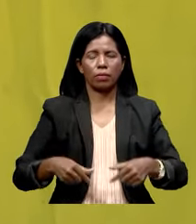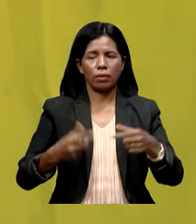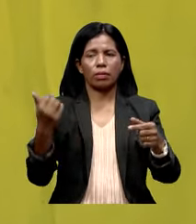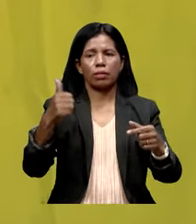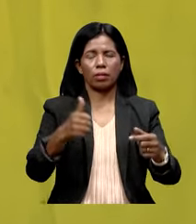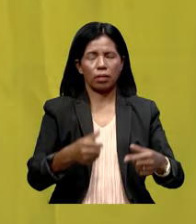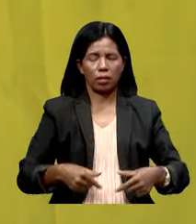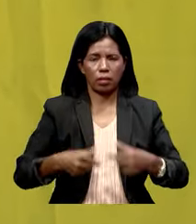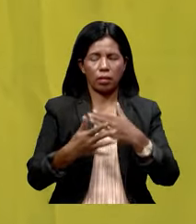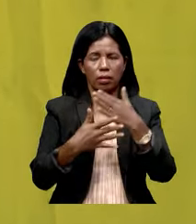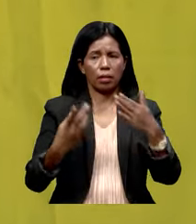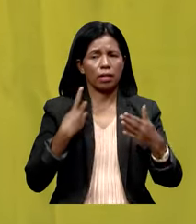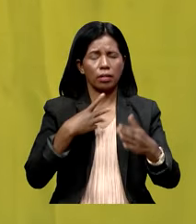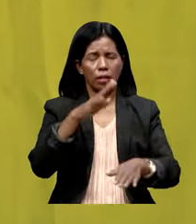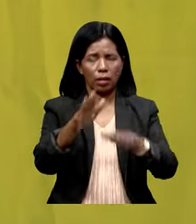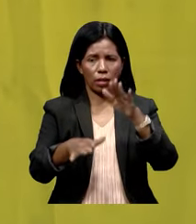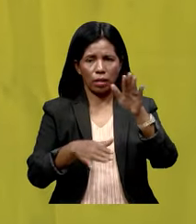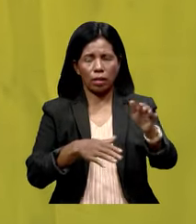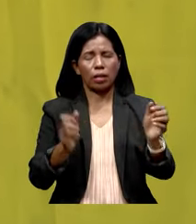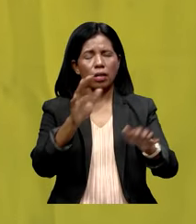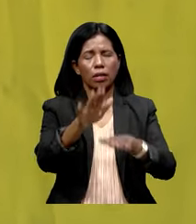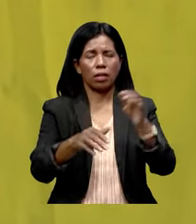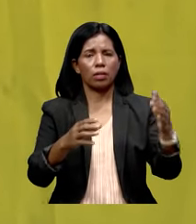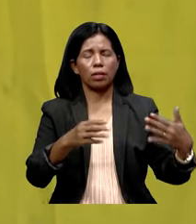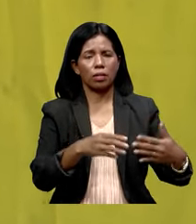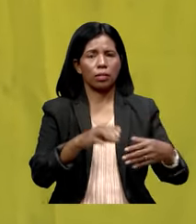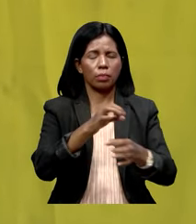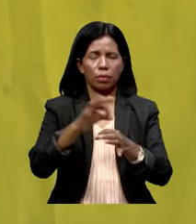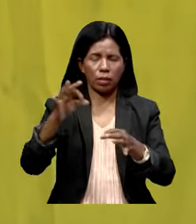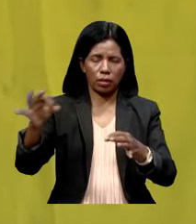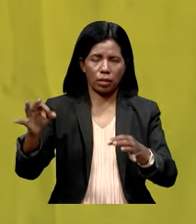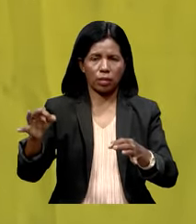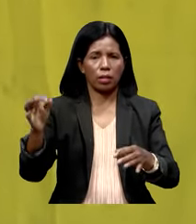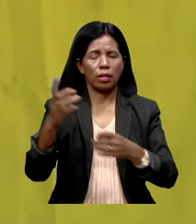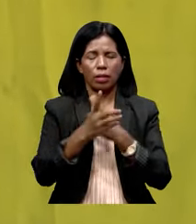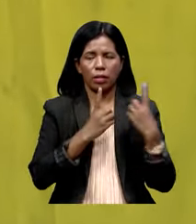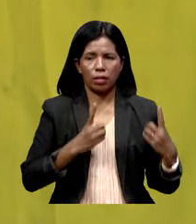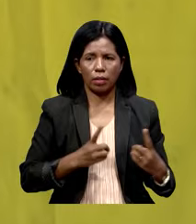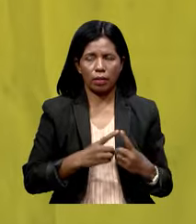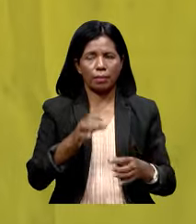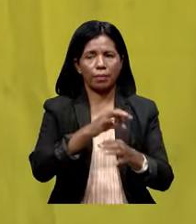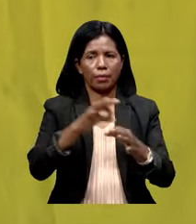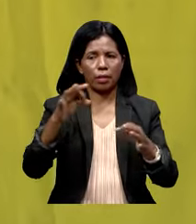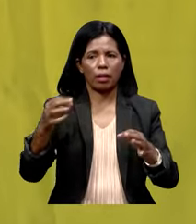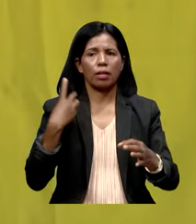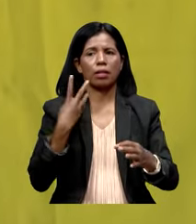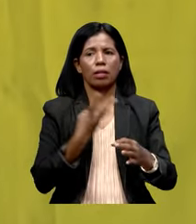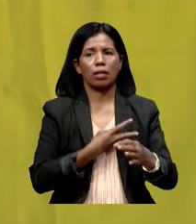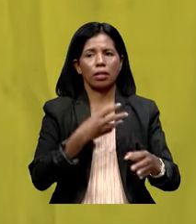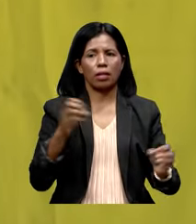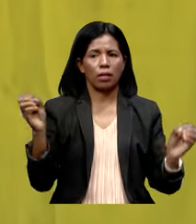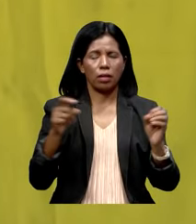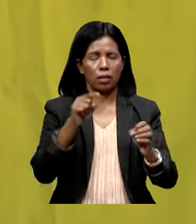serenia. Ita tem que lá ho espírito de domi. Espírito mauale. Espírito ida ita laos